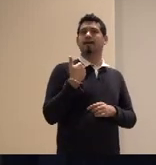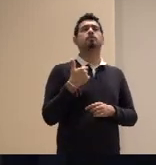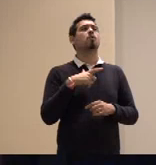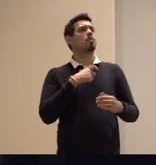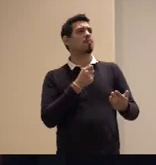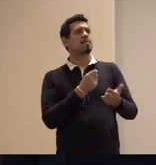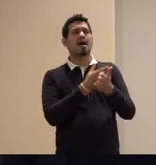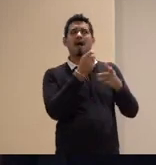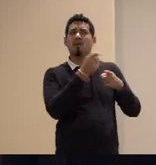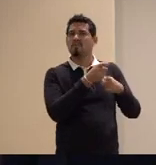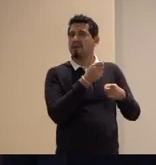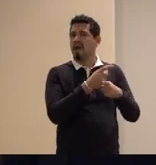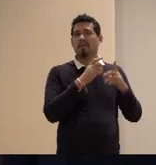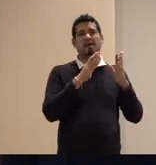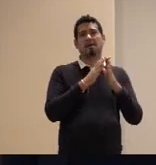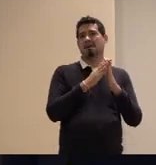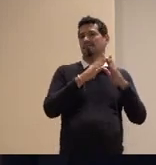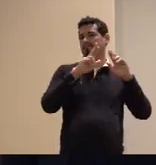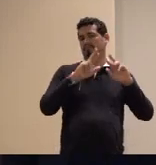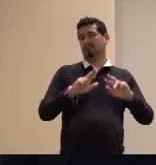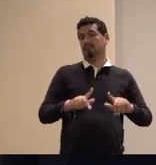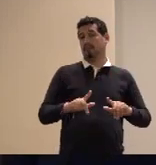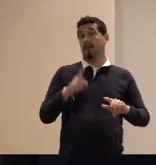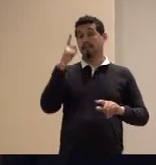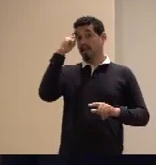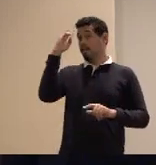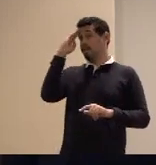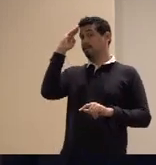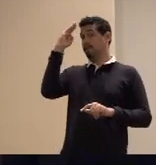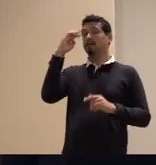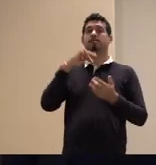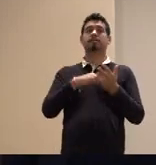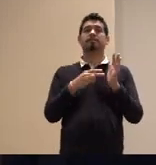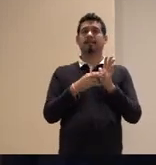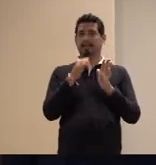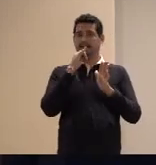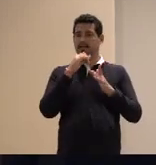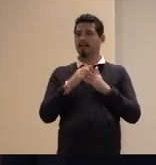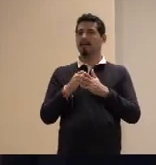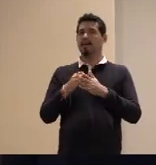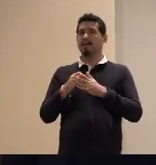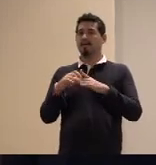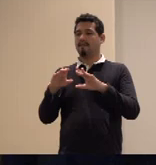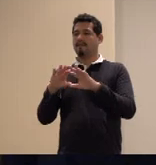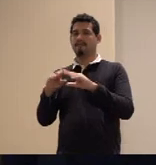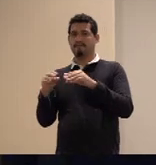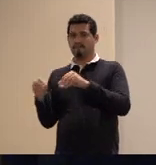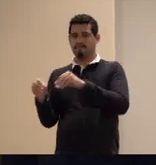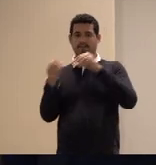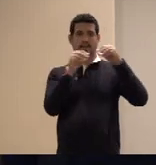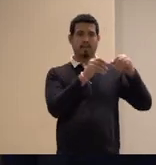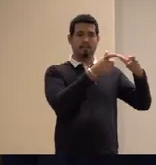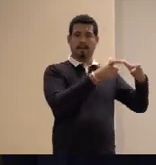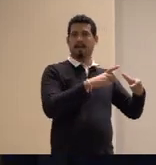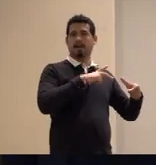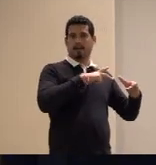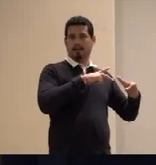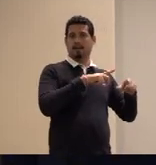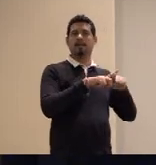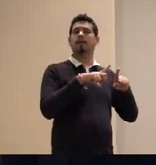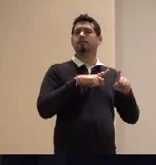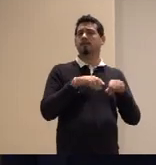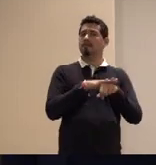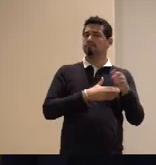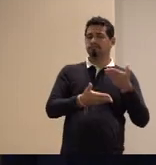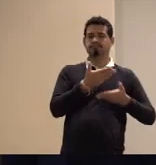acesso a esse benefício. A ideia é desinstitucionalizar, A gente tem experimentado isso, divido com